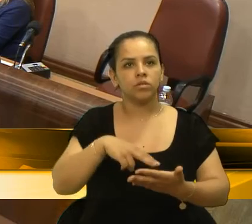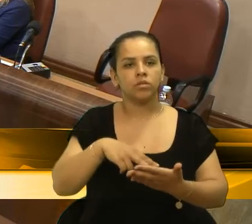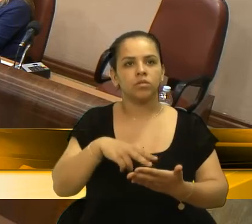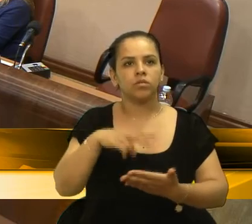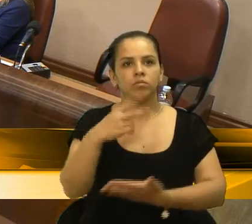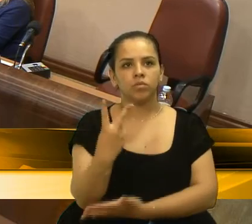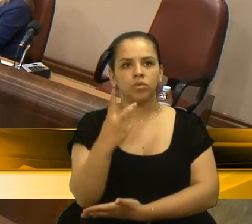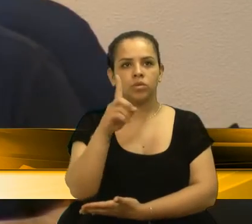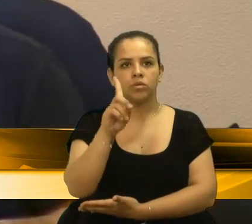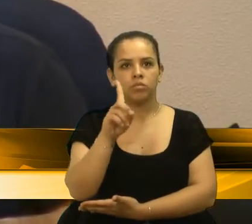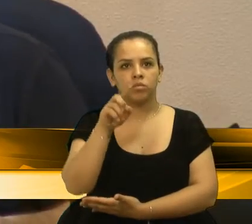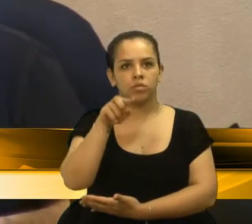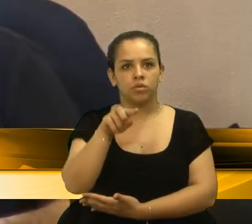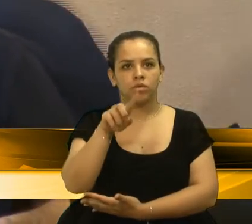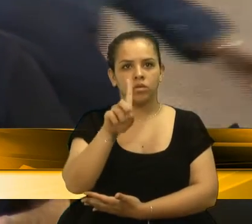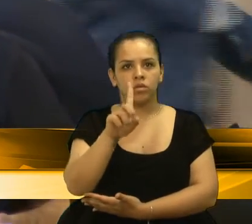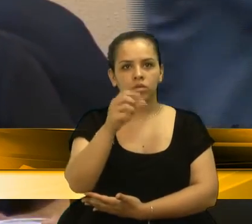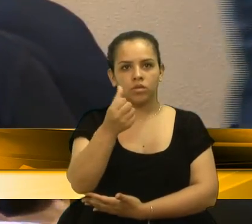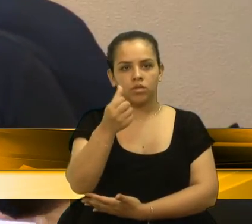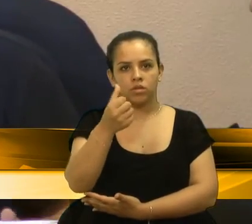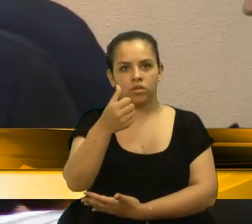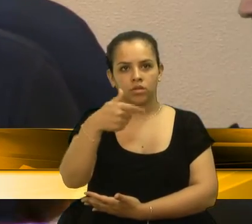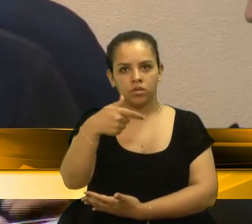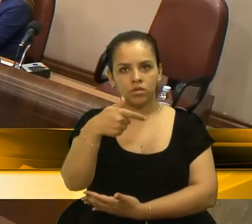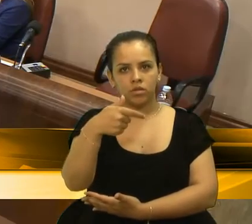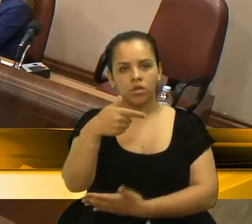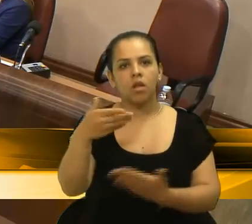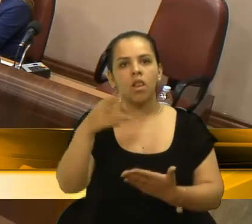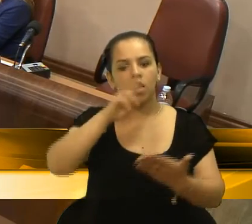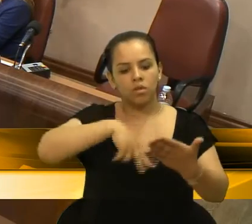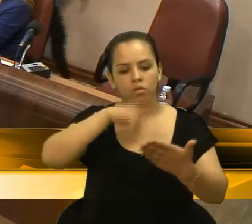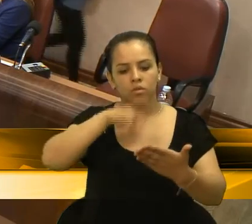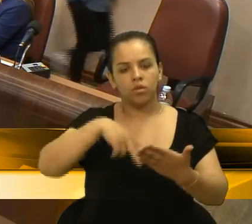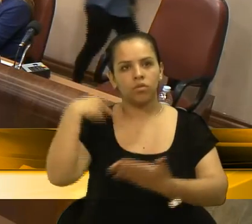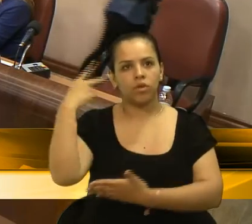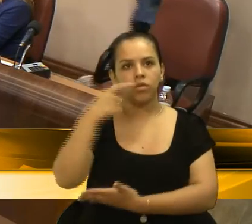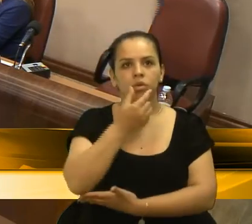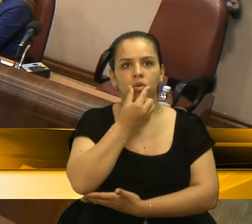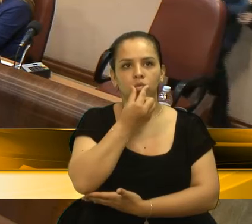Página 2167, a partir daqui, leitura do vereador Rodrigo Beltrão.